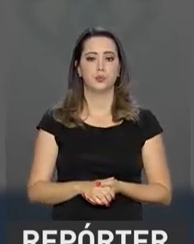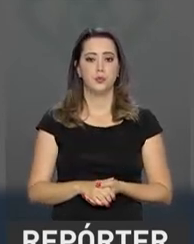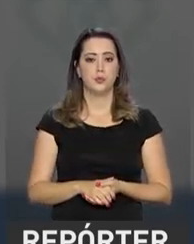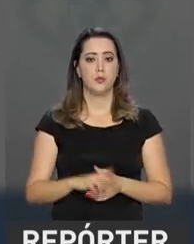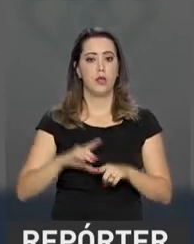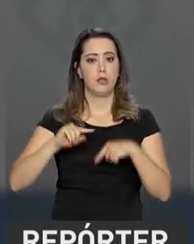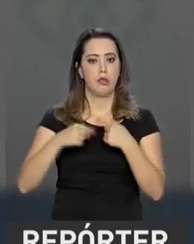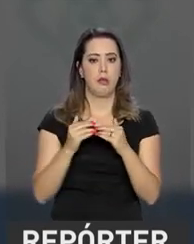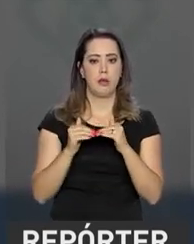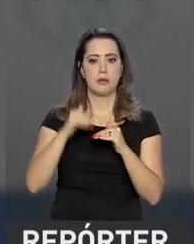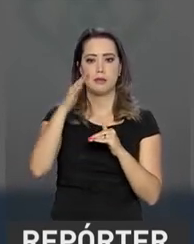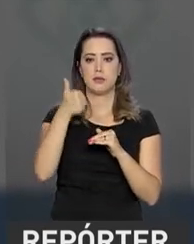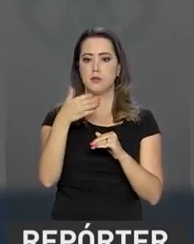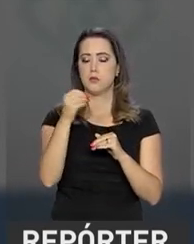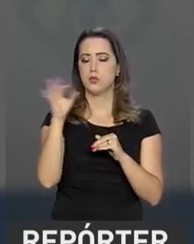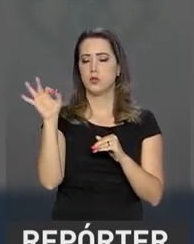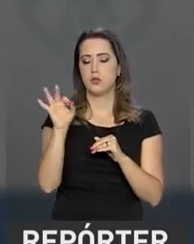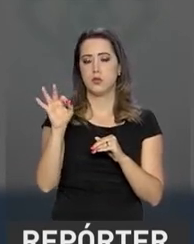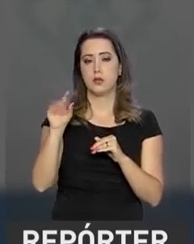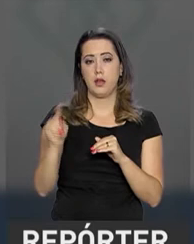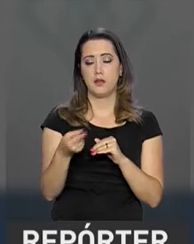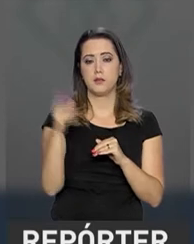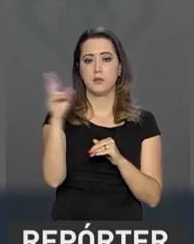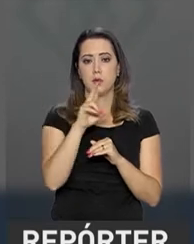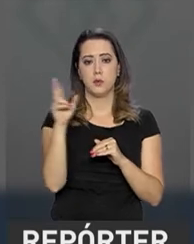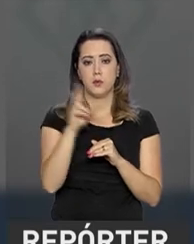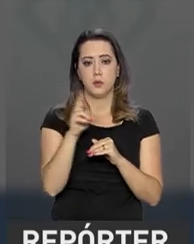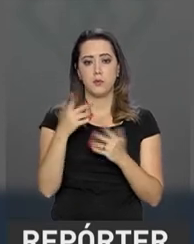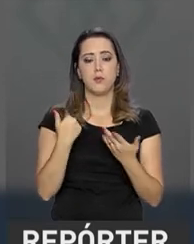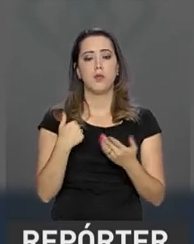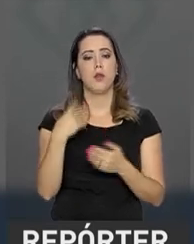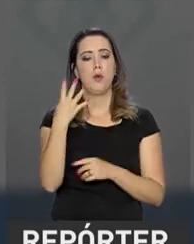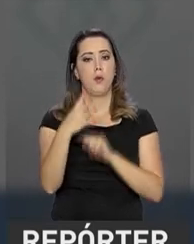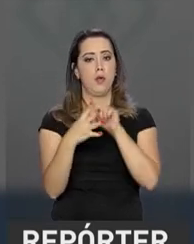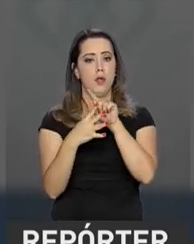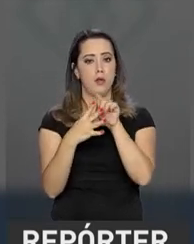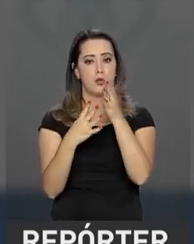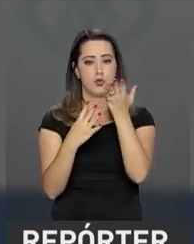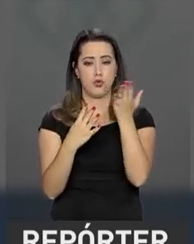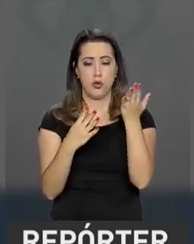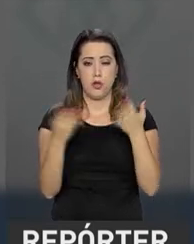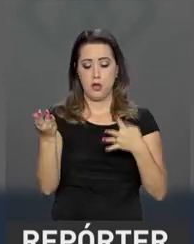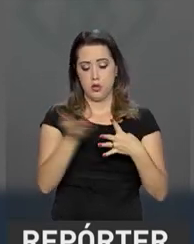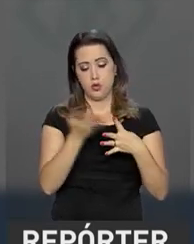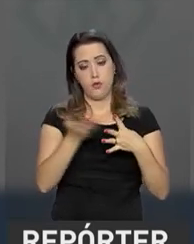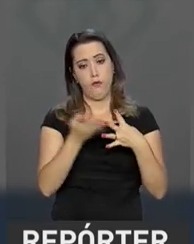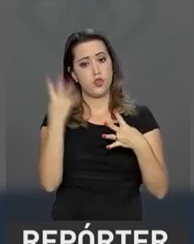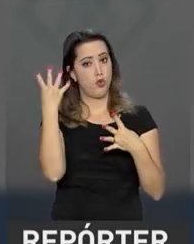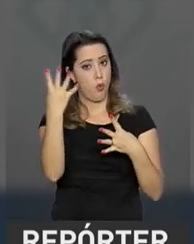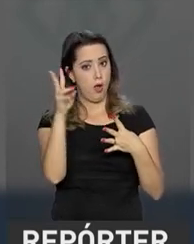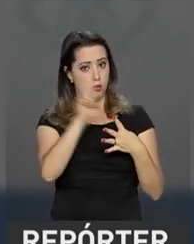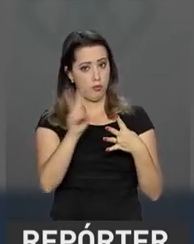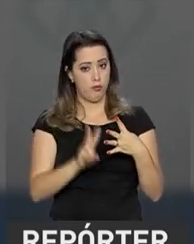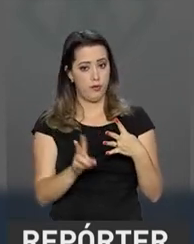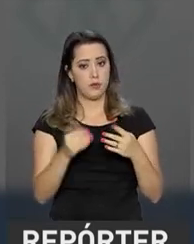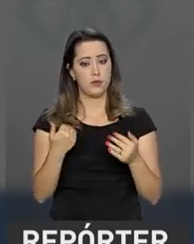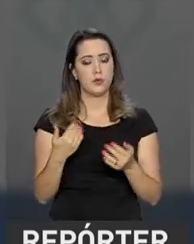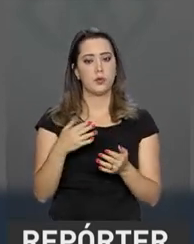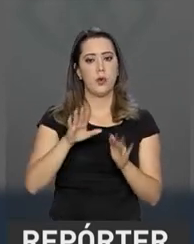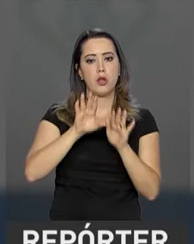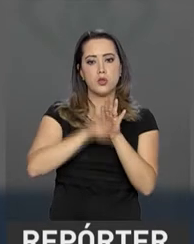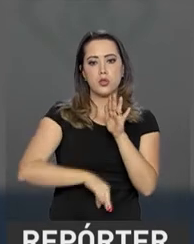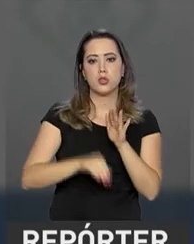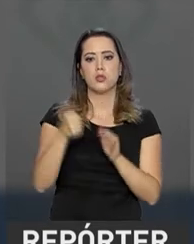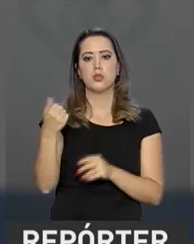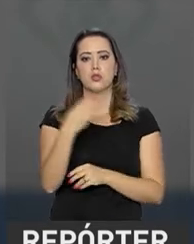de 10 mil reais será paga uma parcela à vista e 4 semestrais com desconto de 14 a 19 por